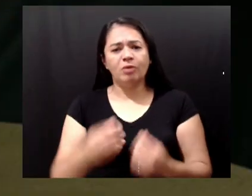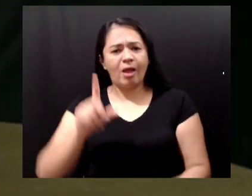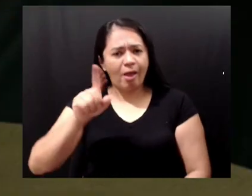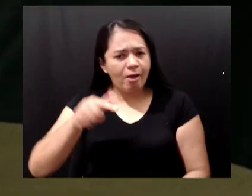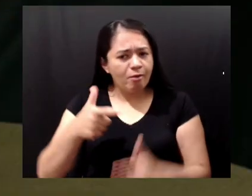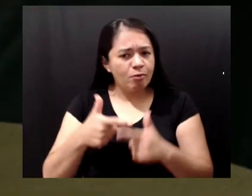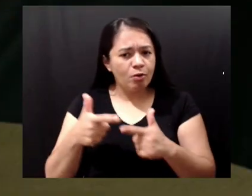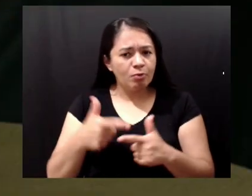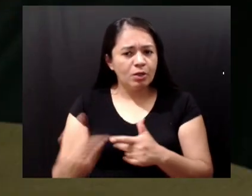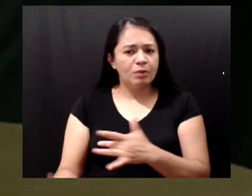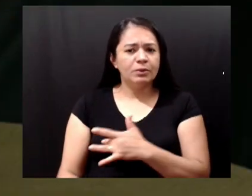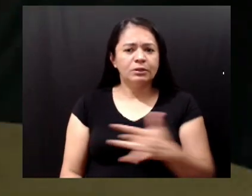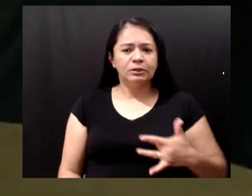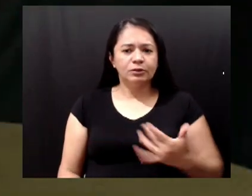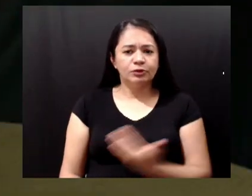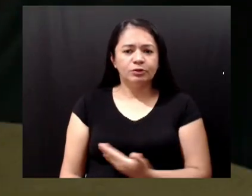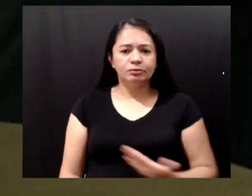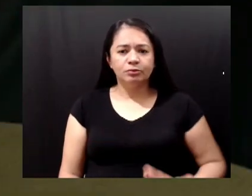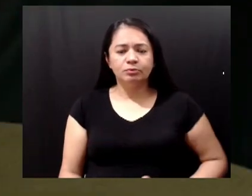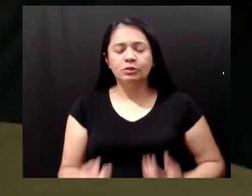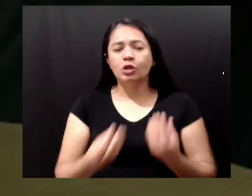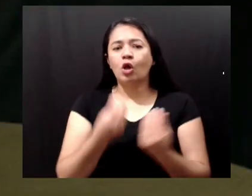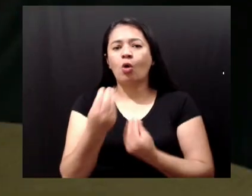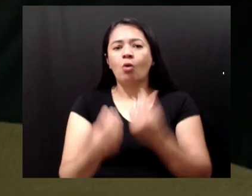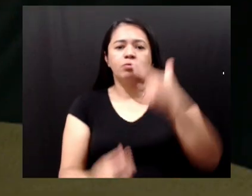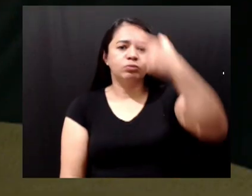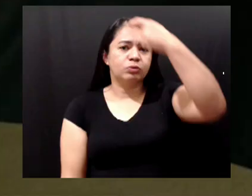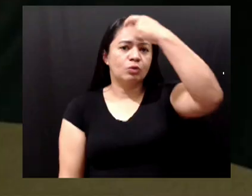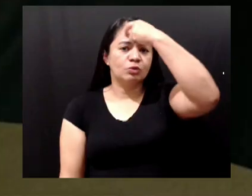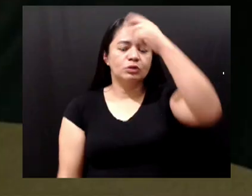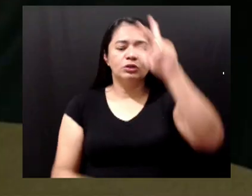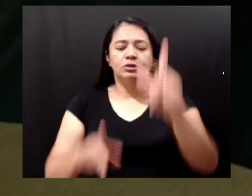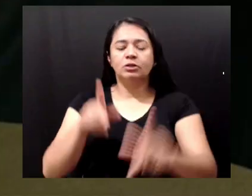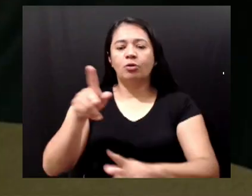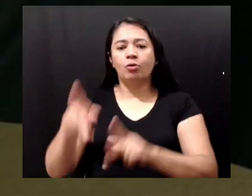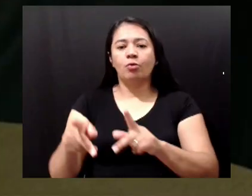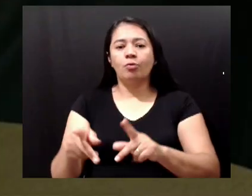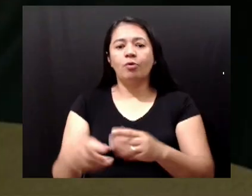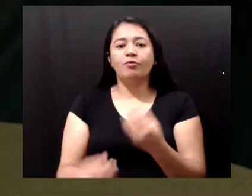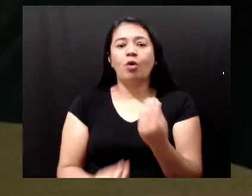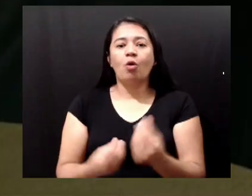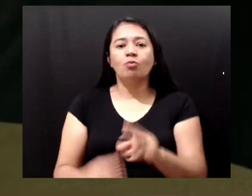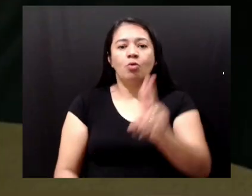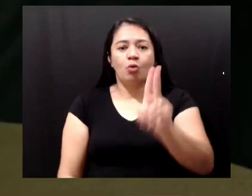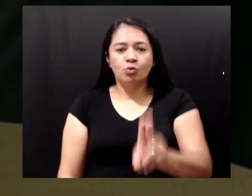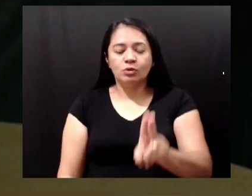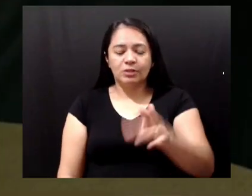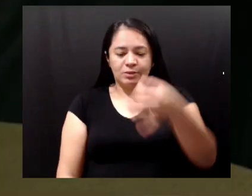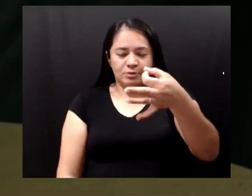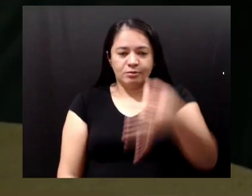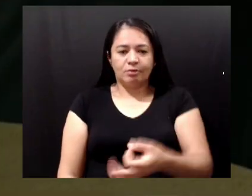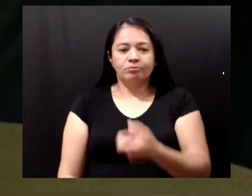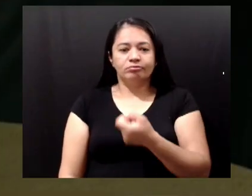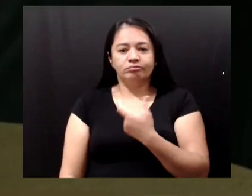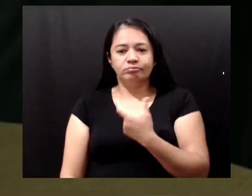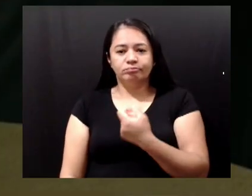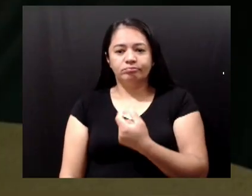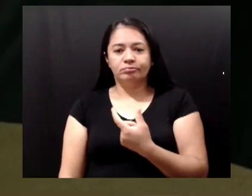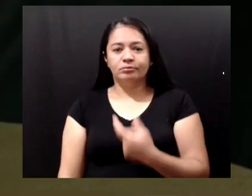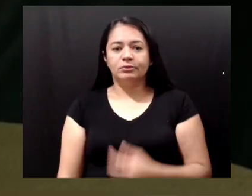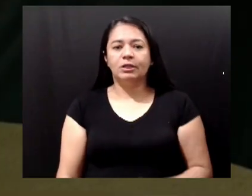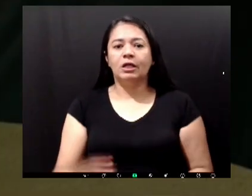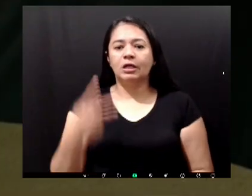o uso correto dos medicamentos? E você que está aí acompanhando a gente pode e deve participar, envie sua pergunta, seu comentário,